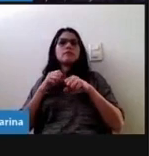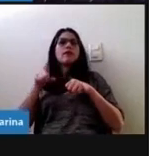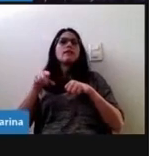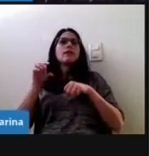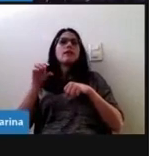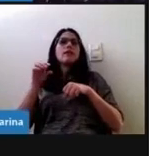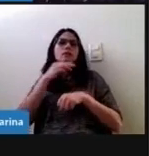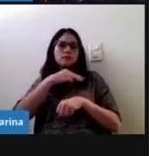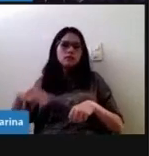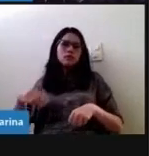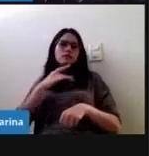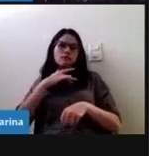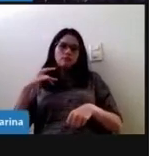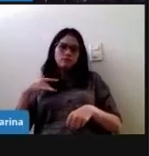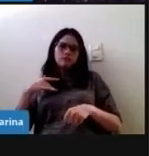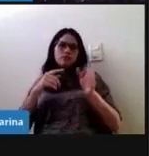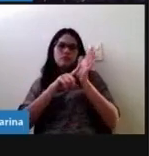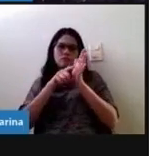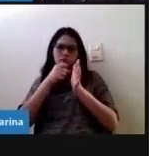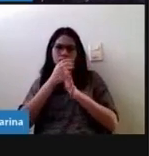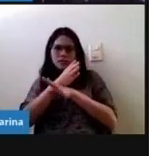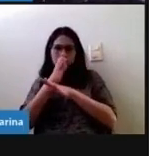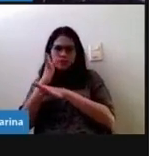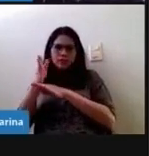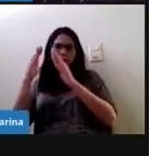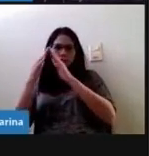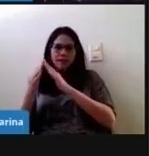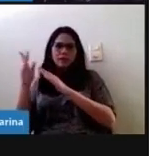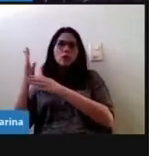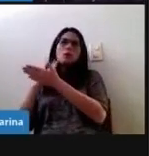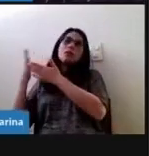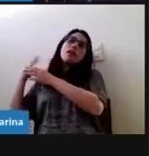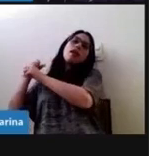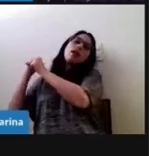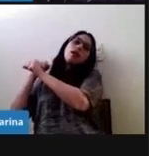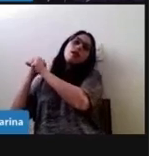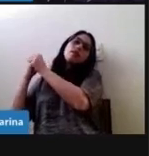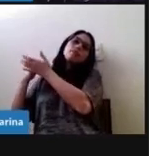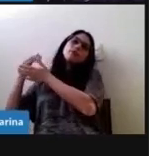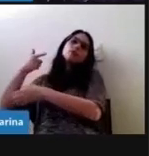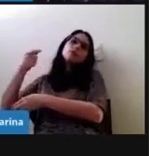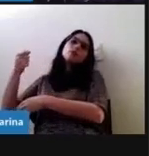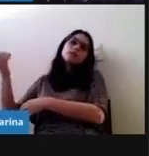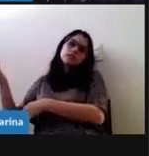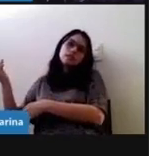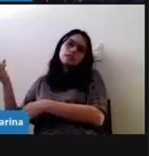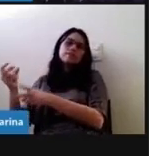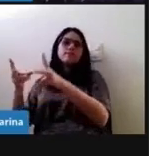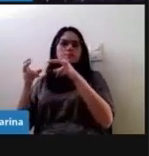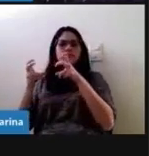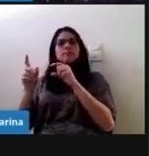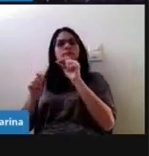Saúde, é um inquérito domiciliar que ocorre desde o ano de 2006, tá? Onde mostra aqui que